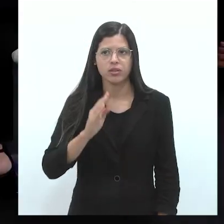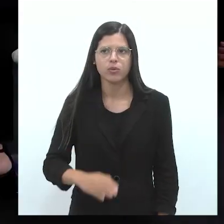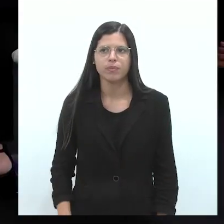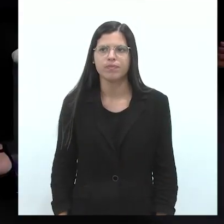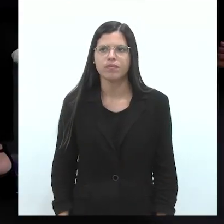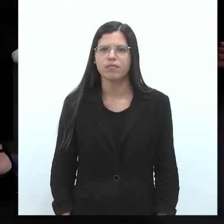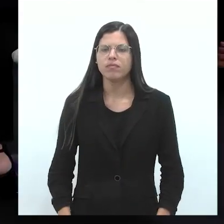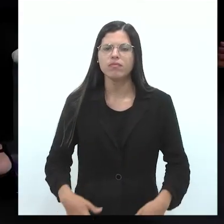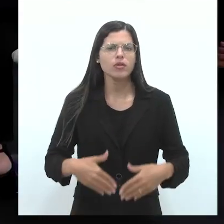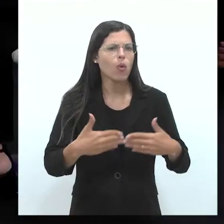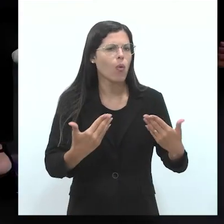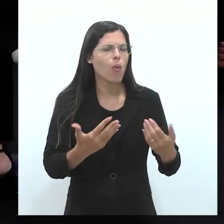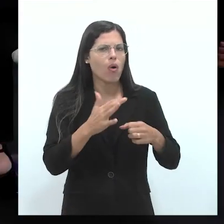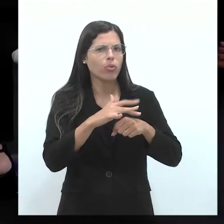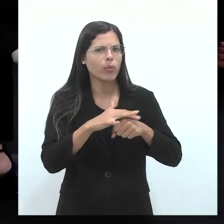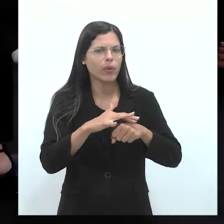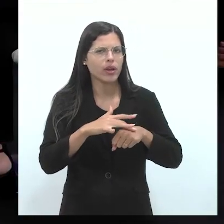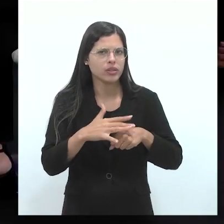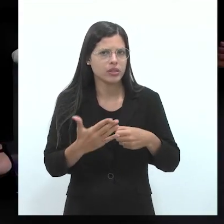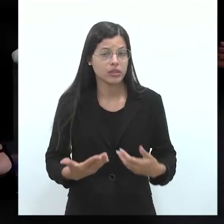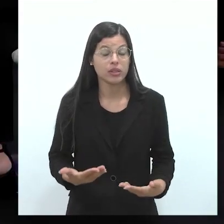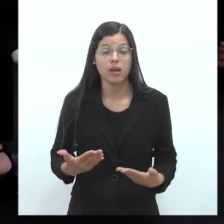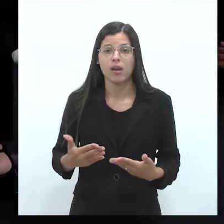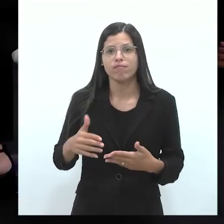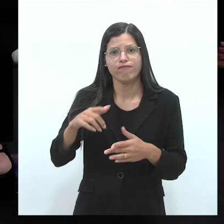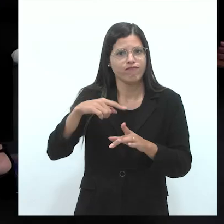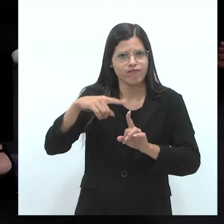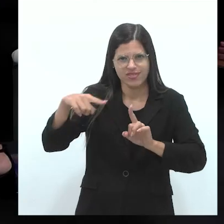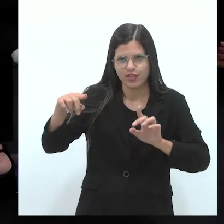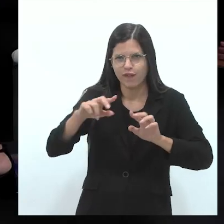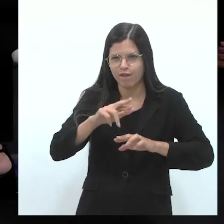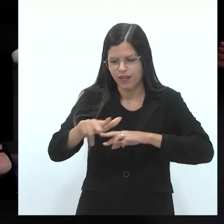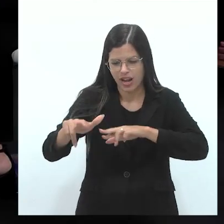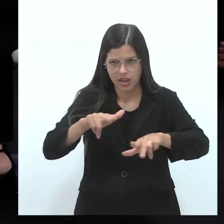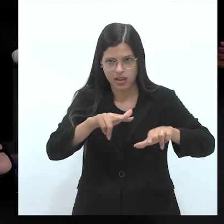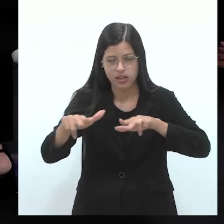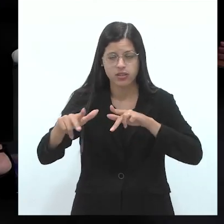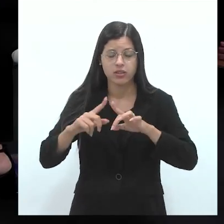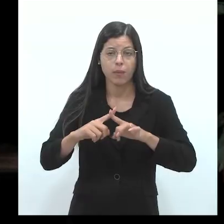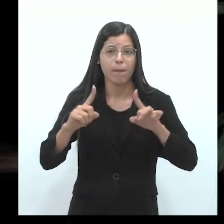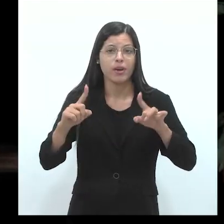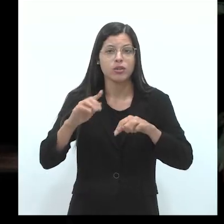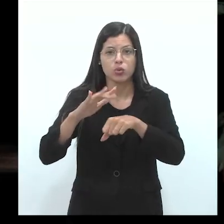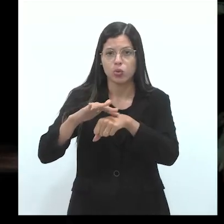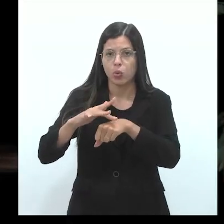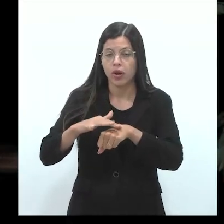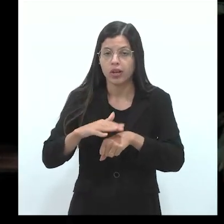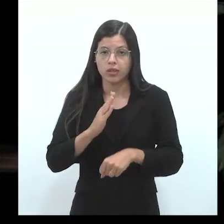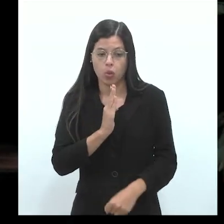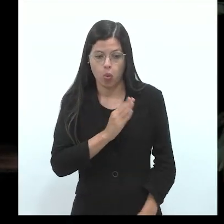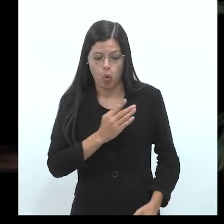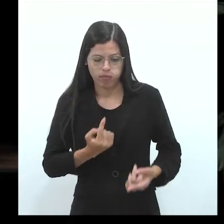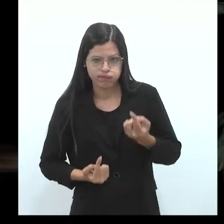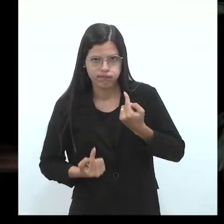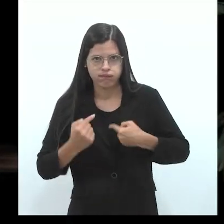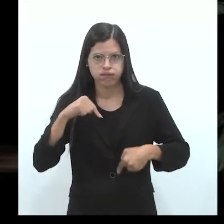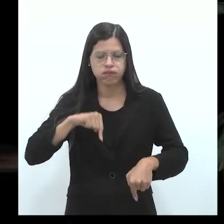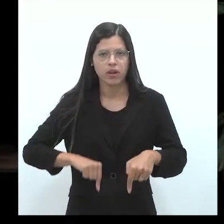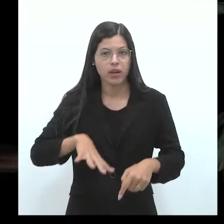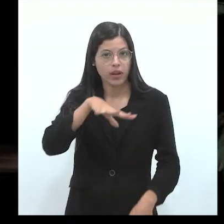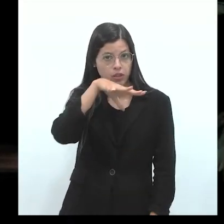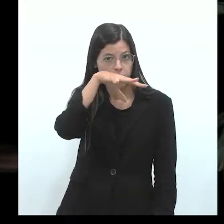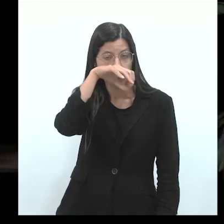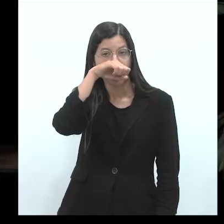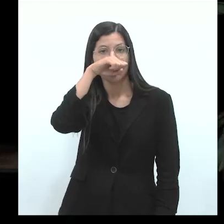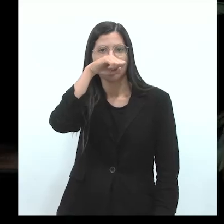essas doenças, Renata? Elas variam bastante de localidade, mas em geral nós podemos dizer que as doenças do aparelho cardiovascular,